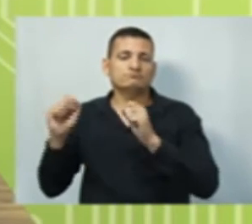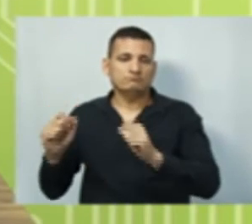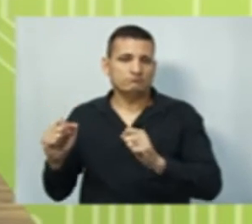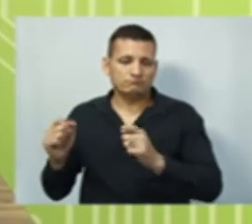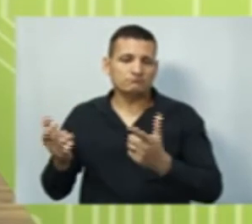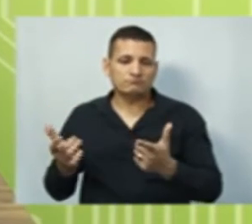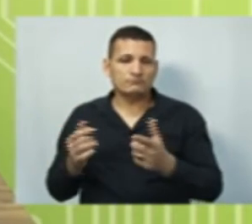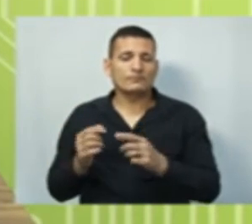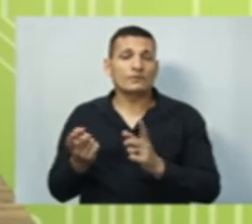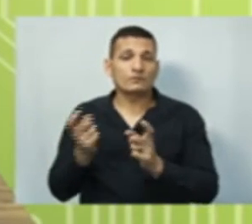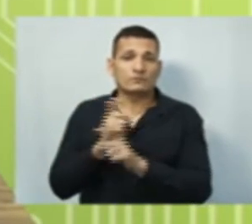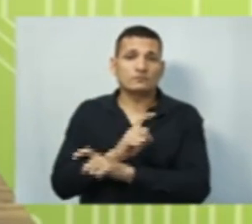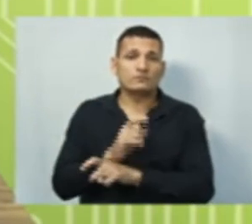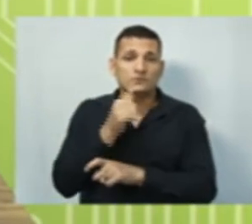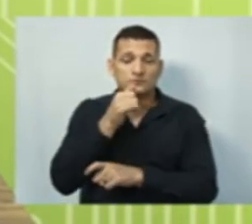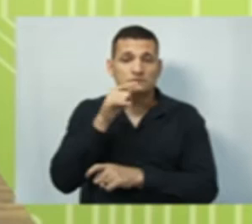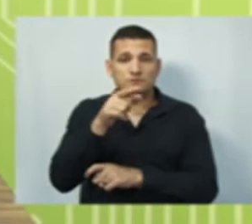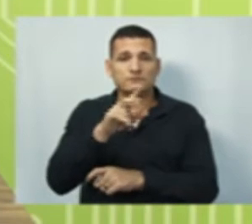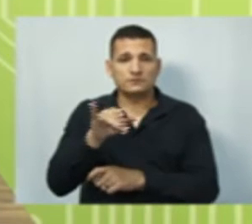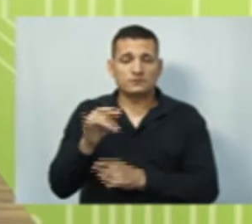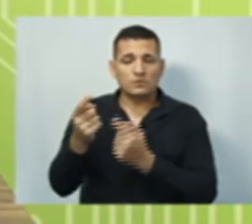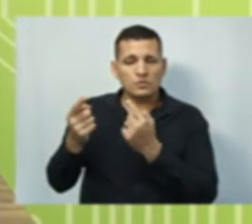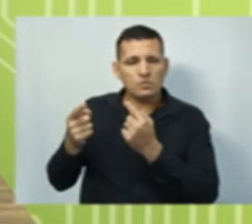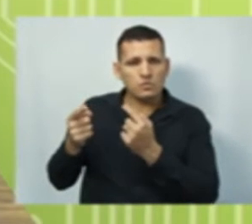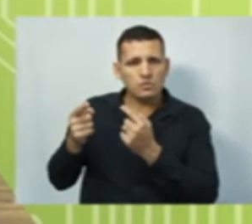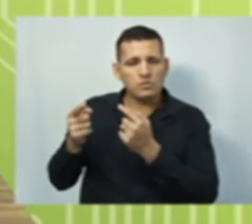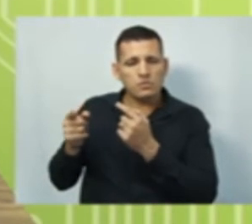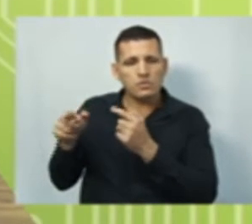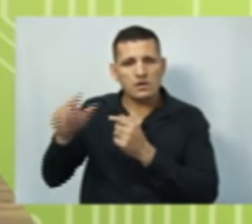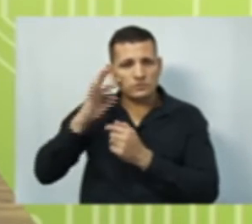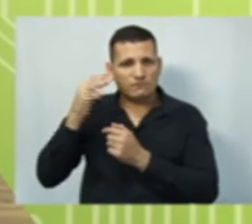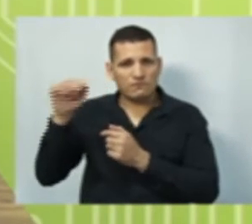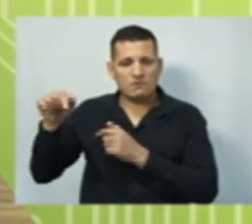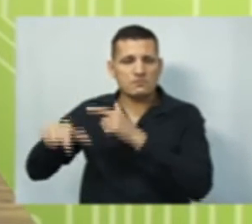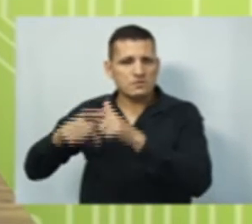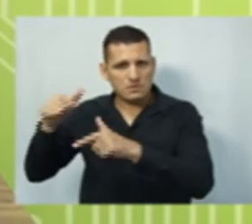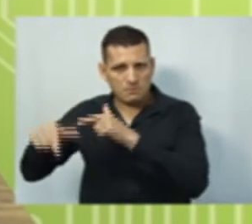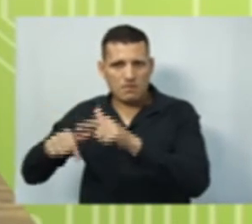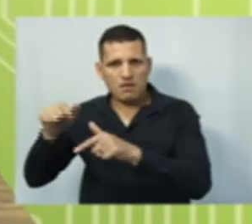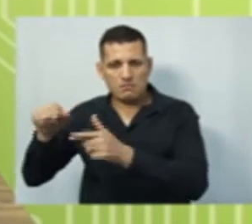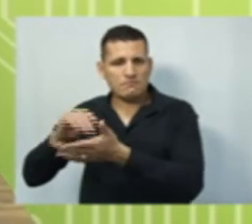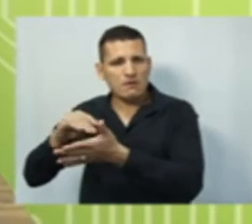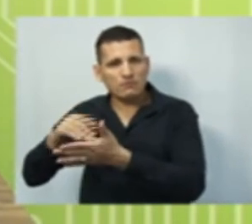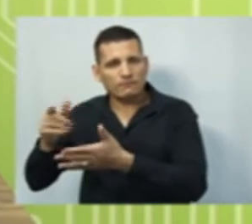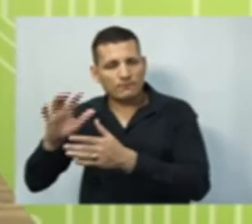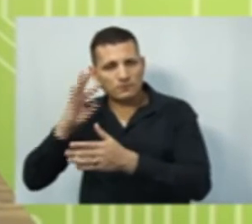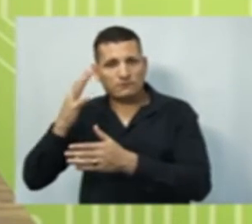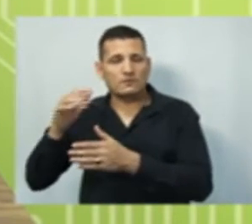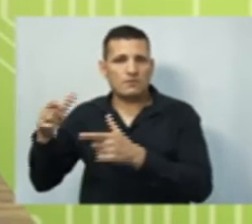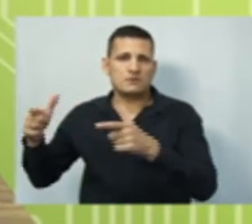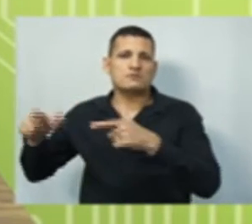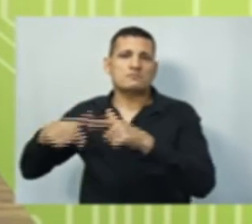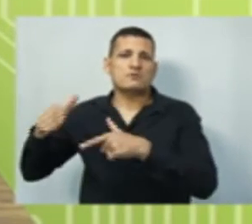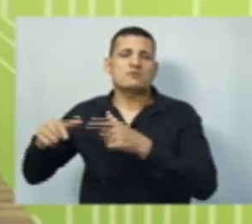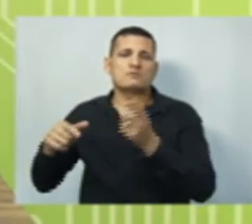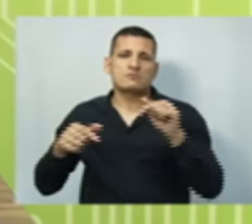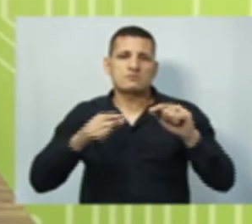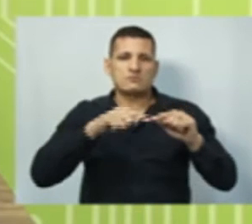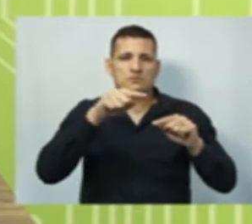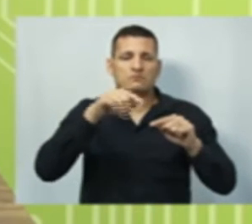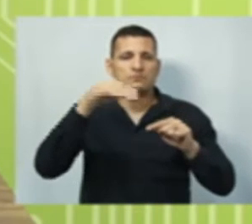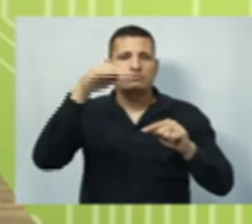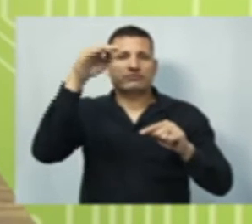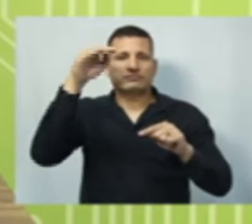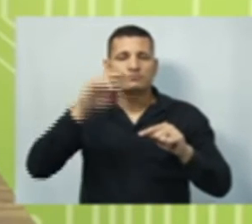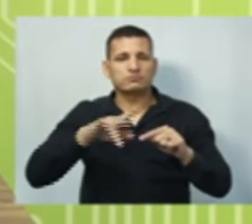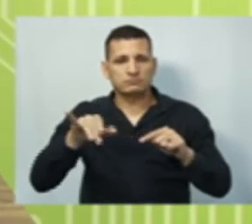pelo contrário, se você vai combater muito o desemprego, normalmente você abandona um pouco, combate a inflação, e a inflação tende a aumentar. É